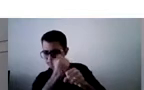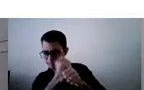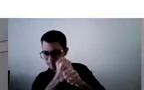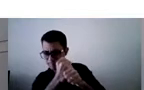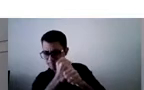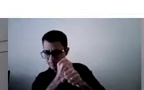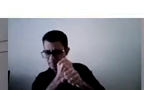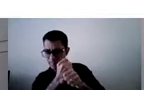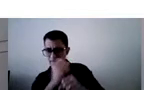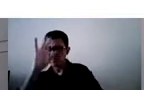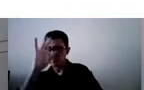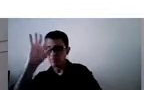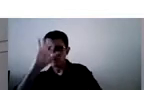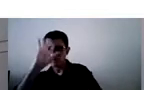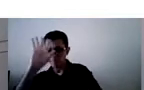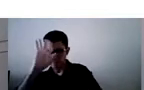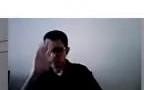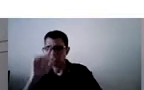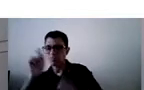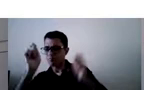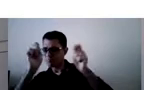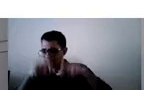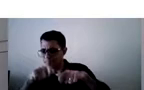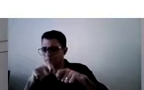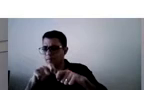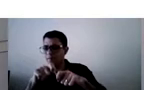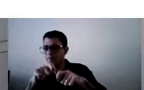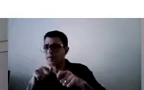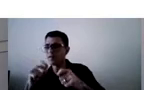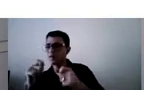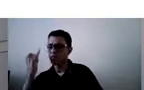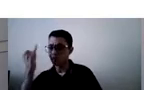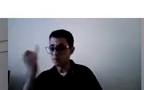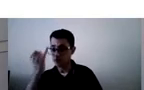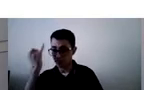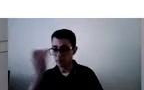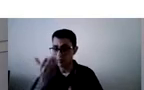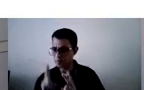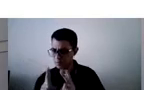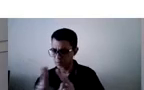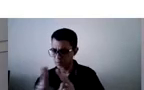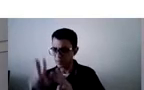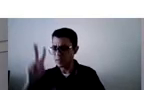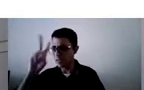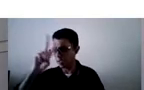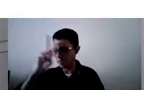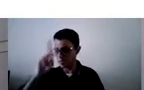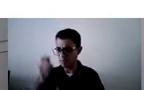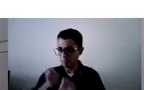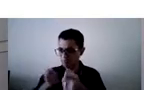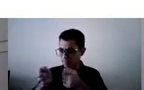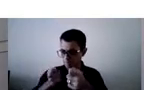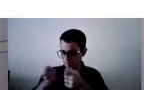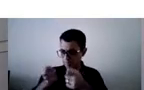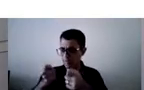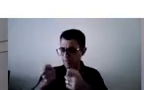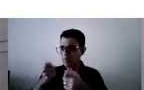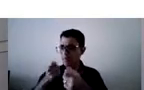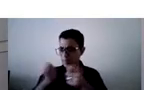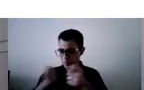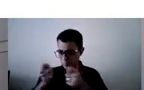entre intenções e condições é prioritário, sempre lembrando que o equilíbrio precisa ser